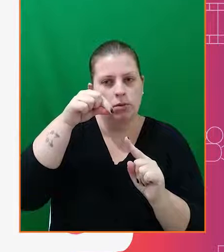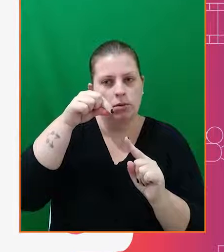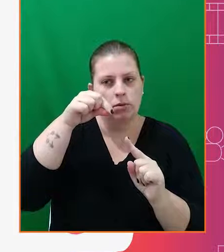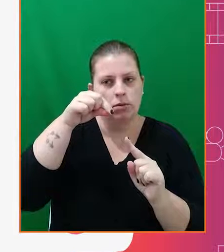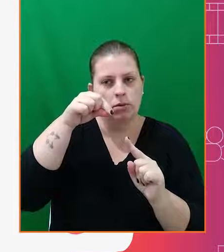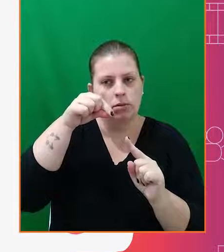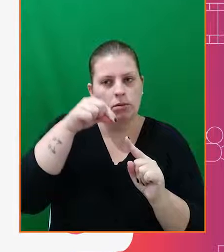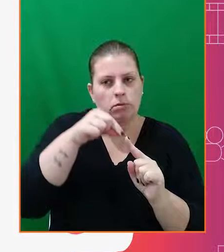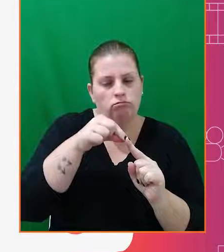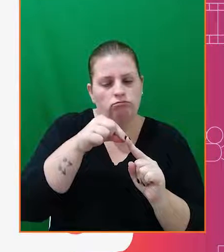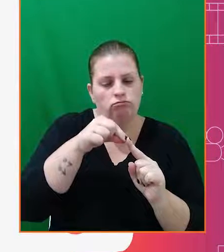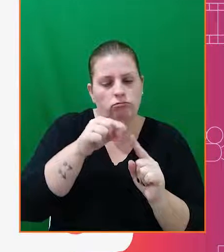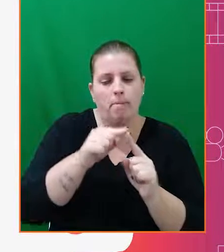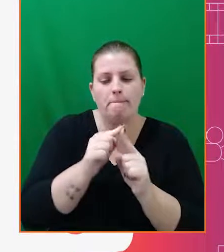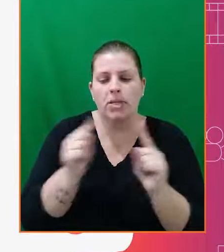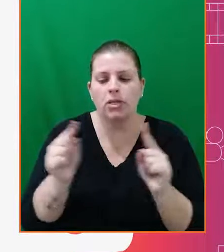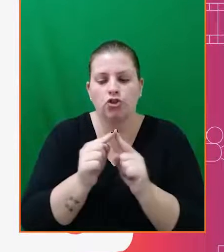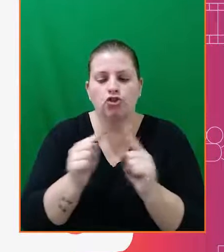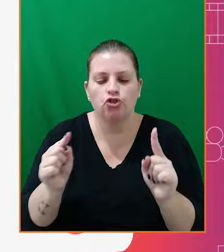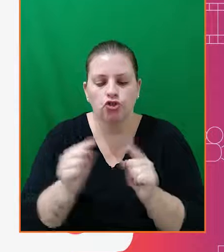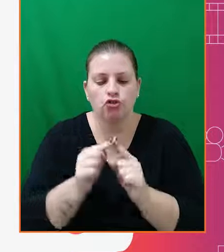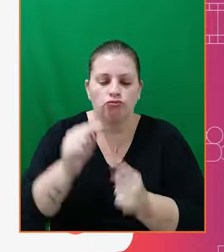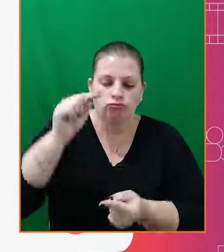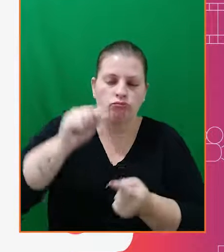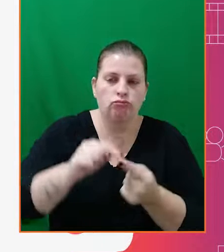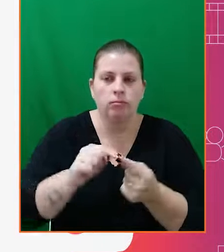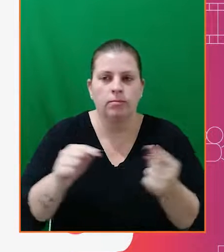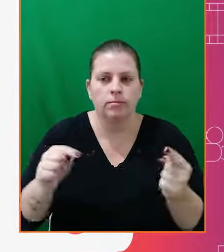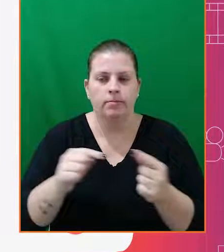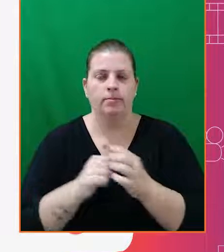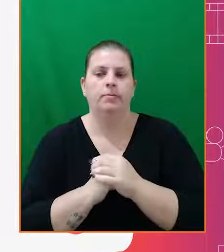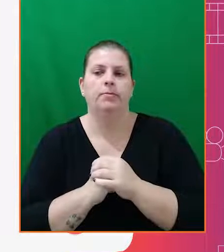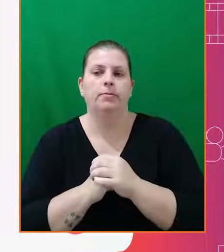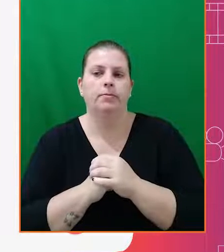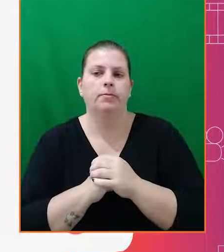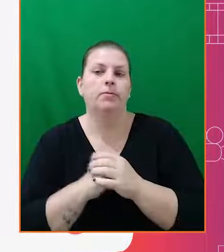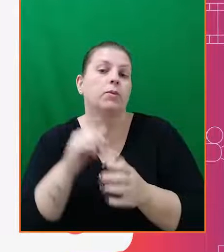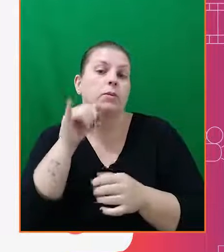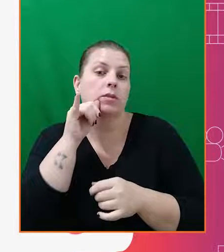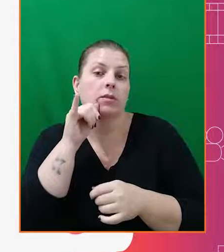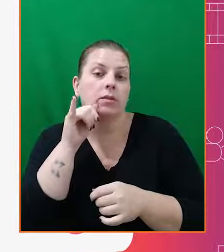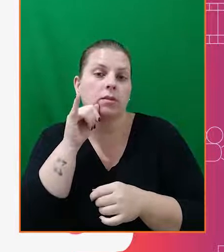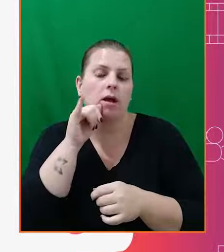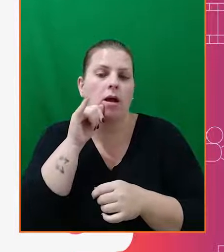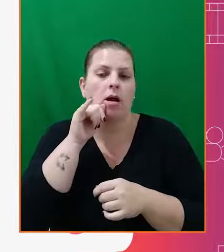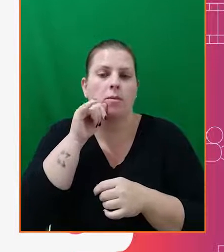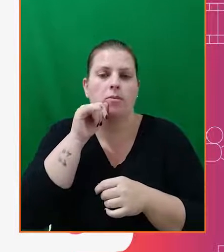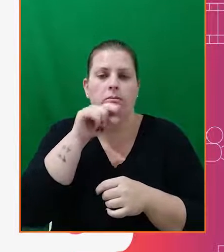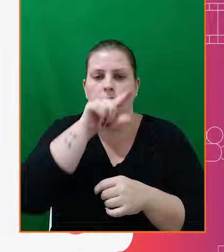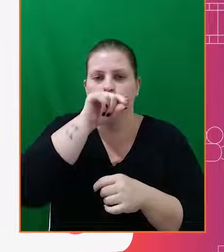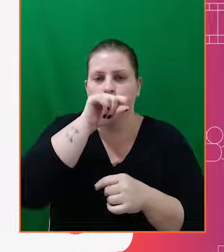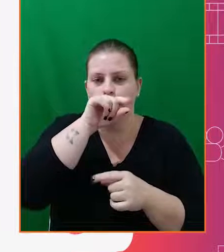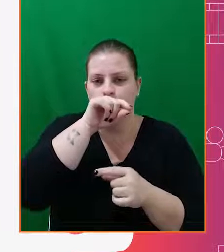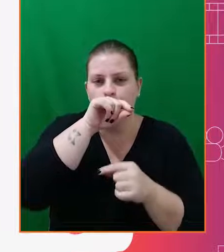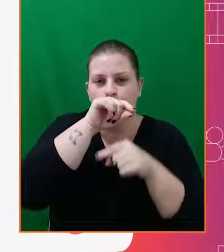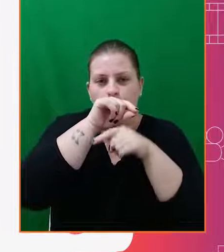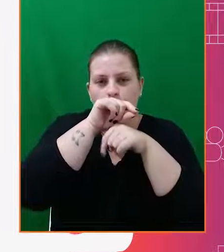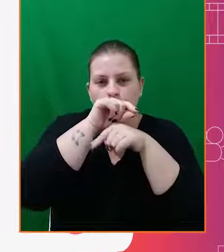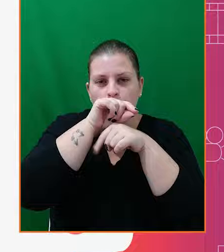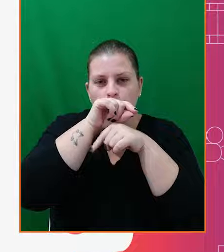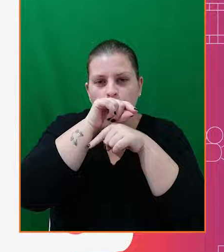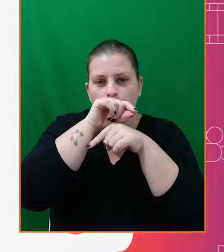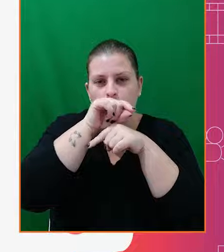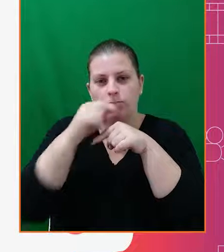lápis e uma parte do corpo do lápis. Então, por exemplo, para medir essa parte do rabinho, eu posso